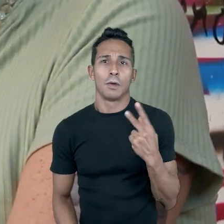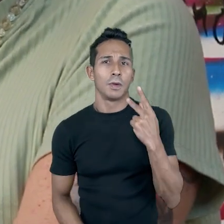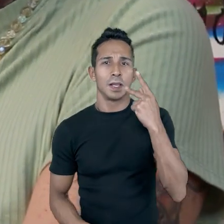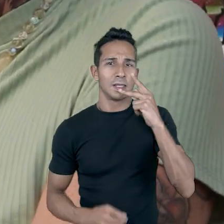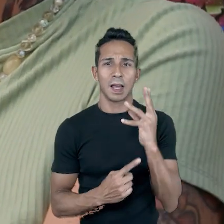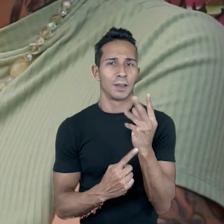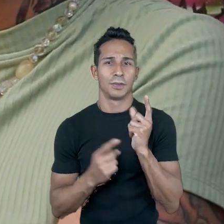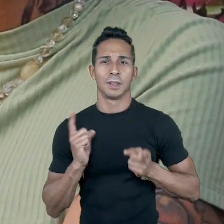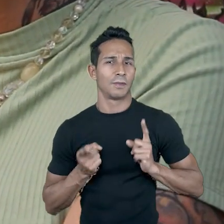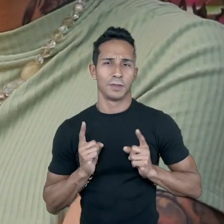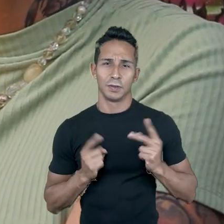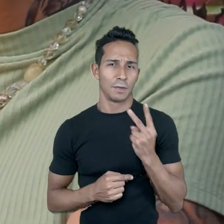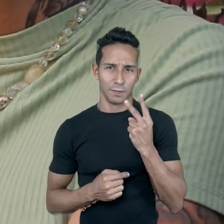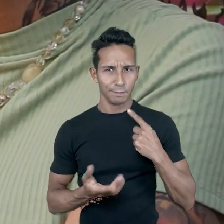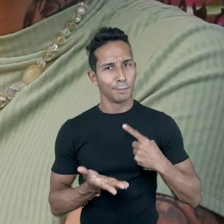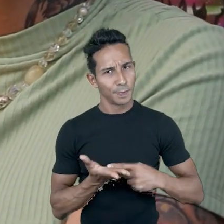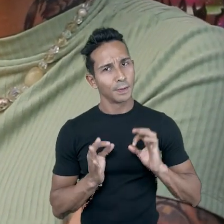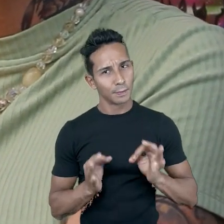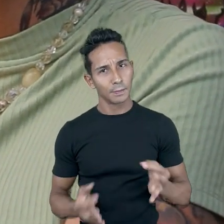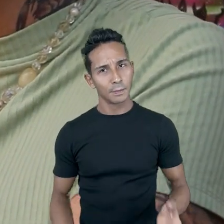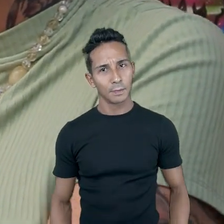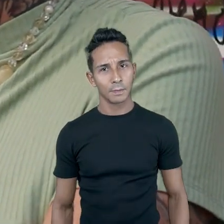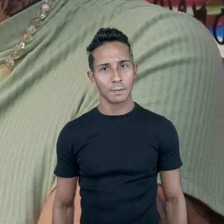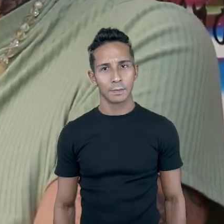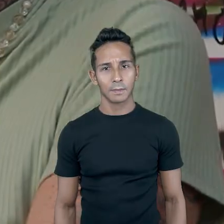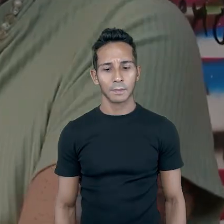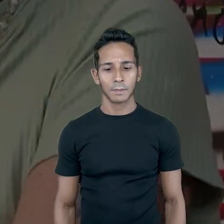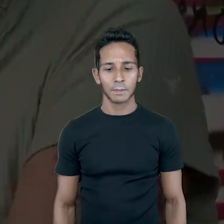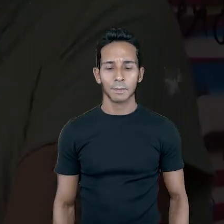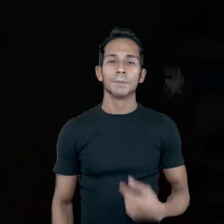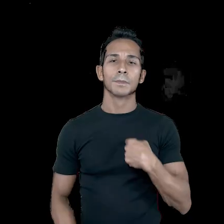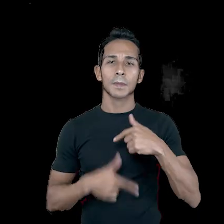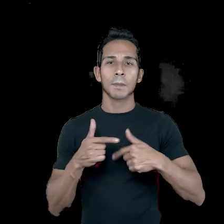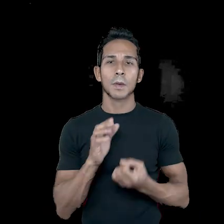Que não é uma cidade que valoriza uma artista travesti, né? Vamos combinar.